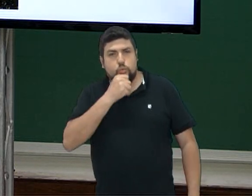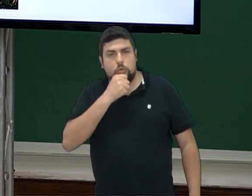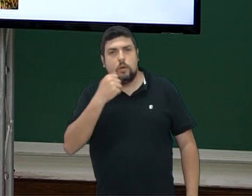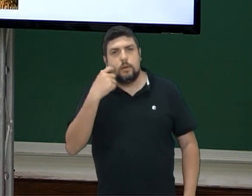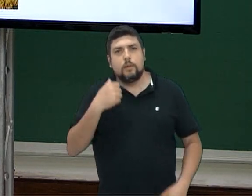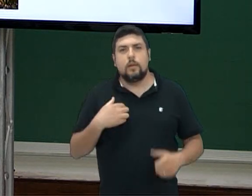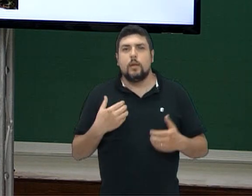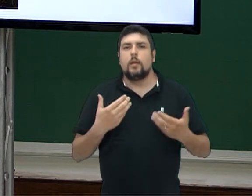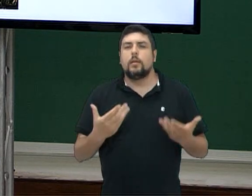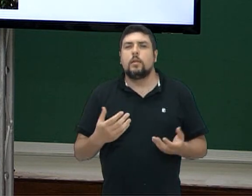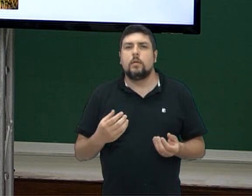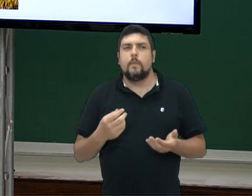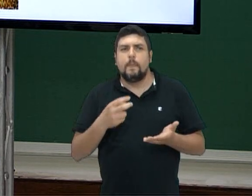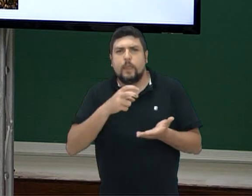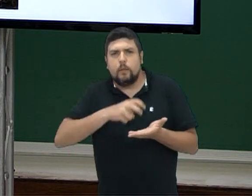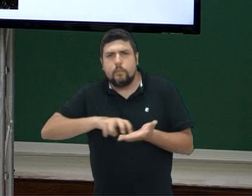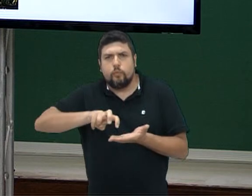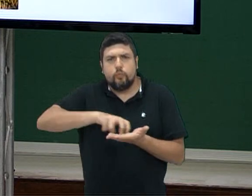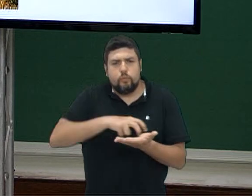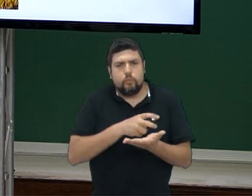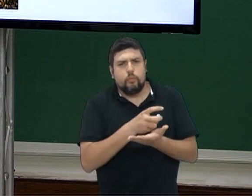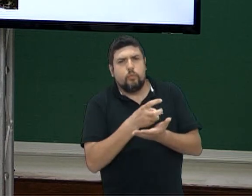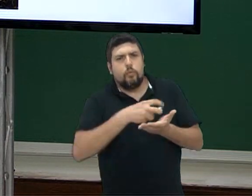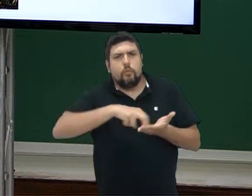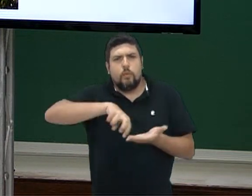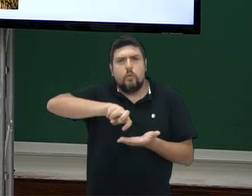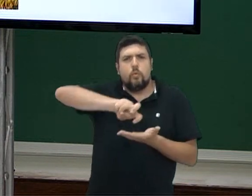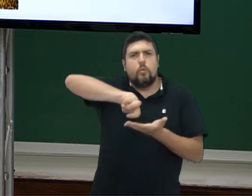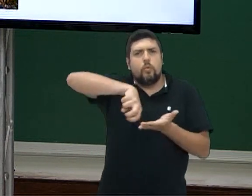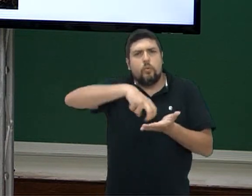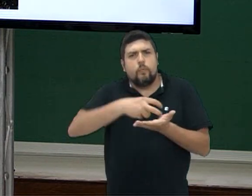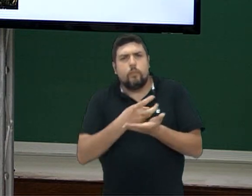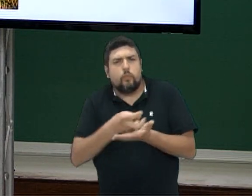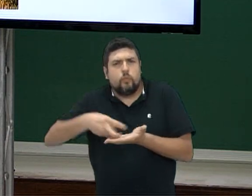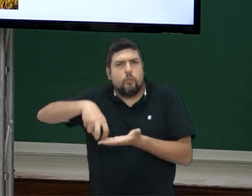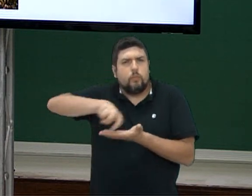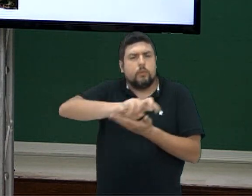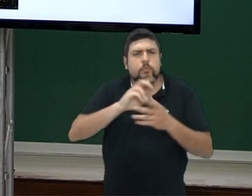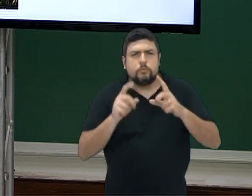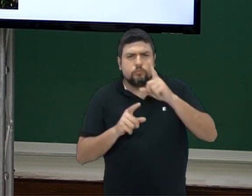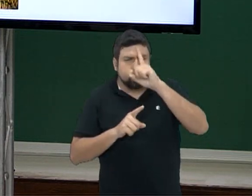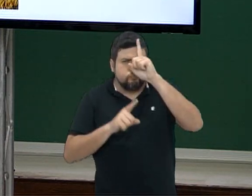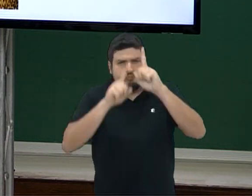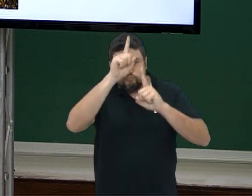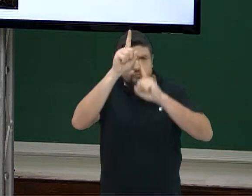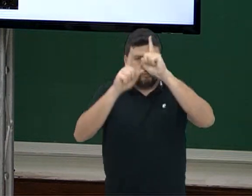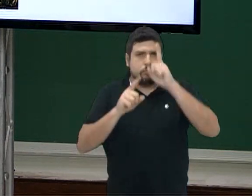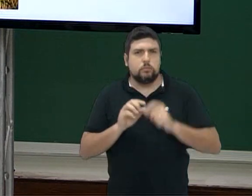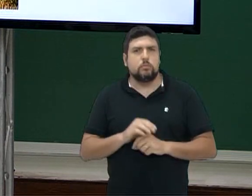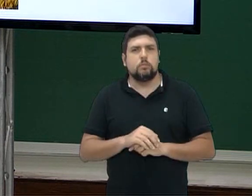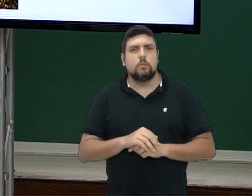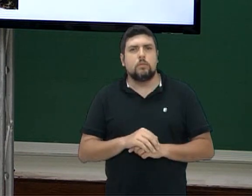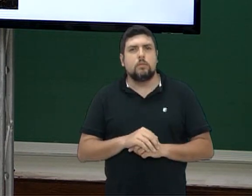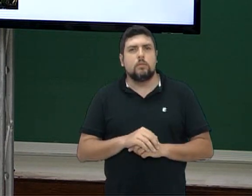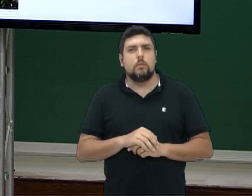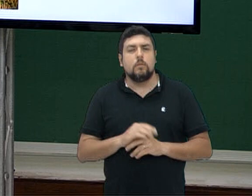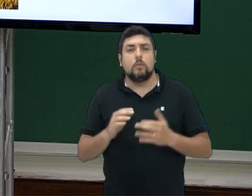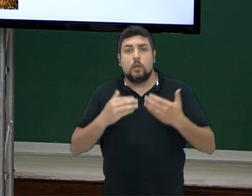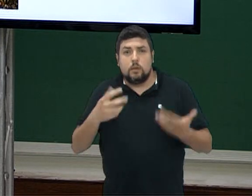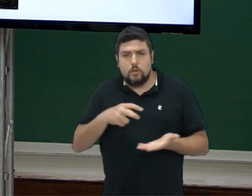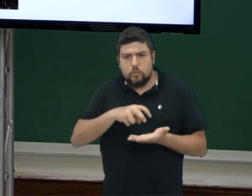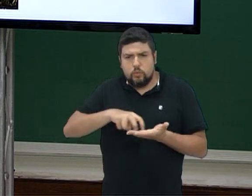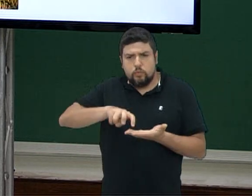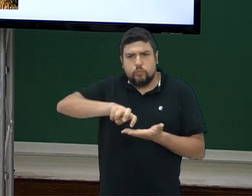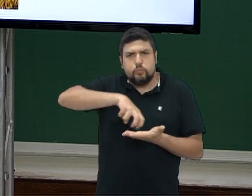ele realiza manobras utilizando o skate. E então o skate ele começa a